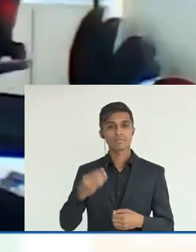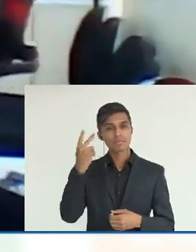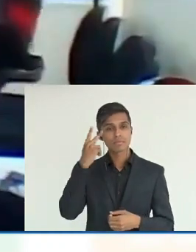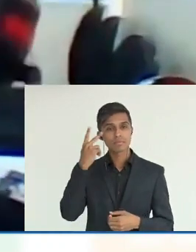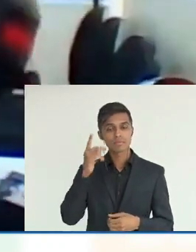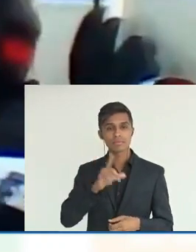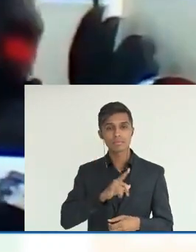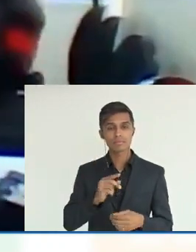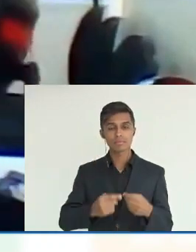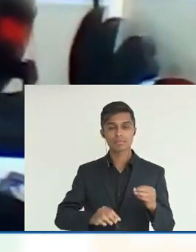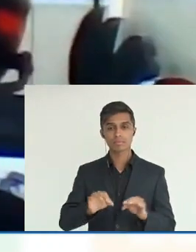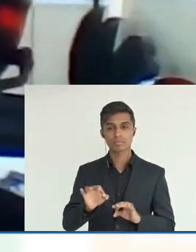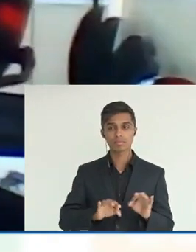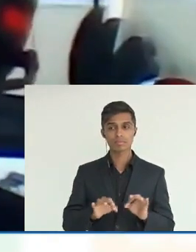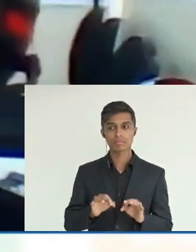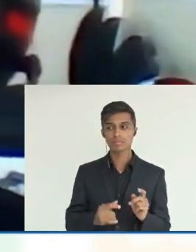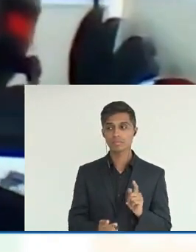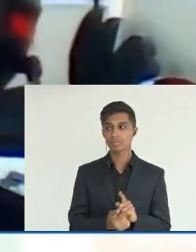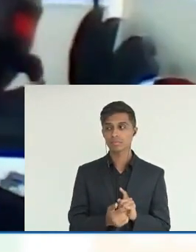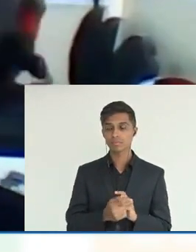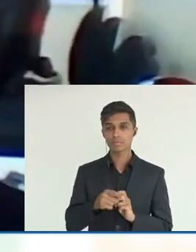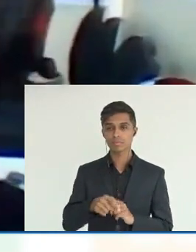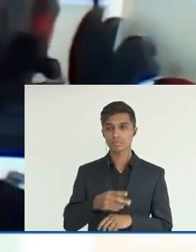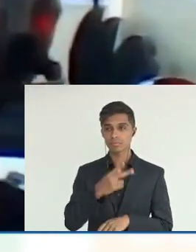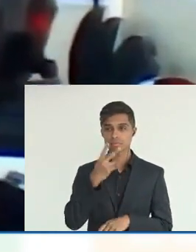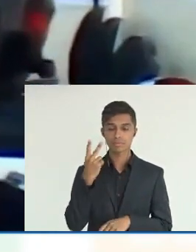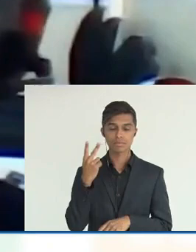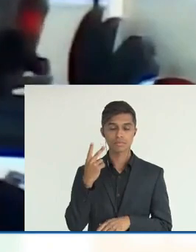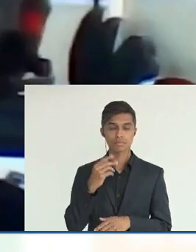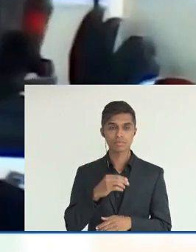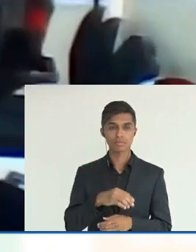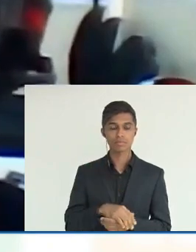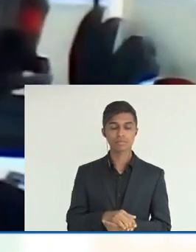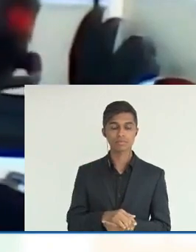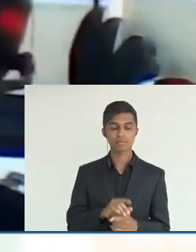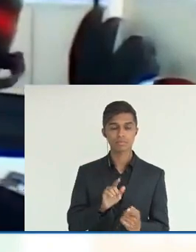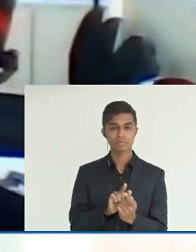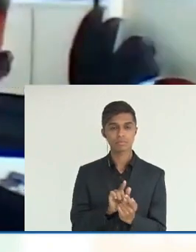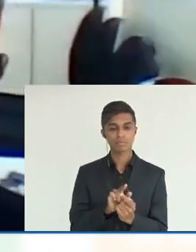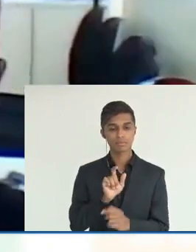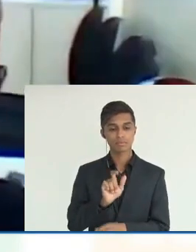organização aqui de assistência desse paciente que